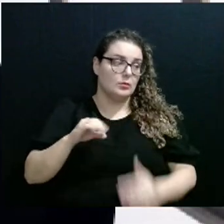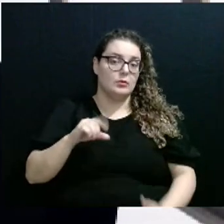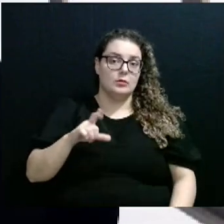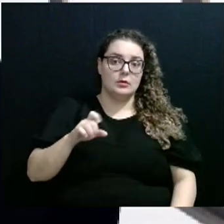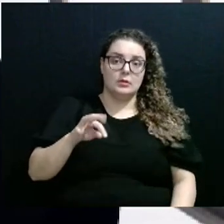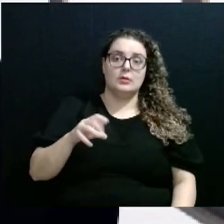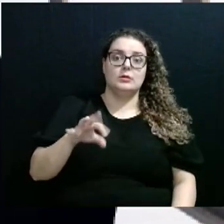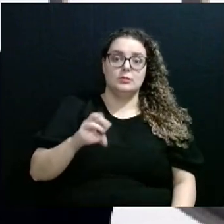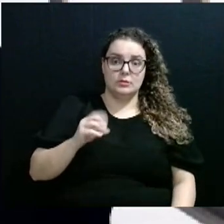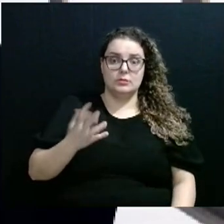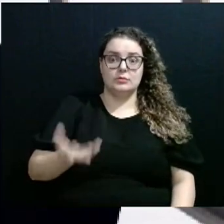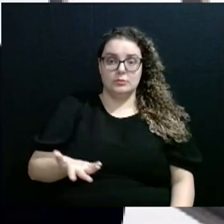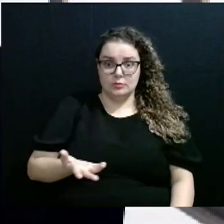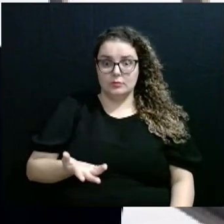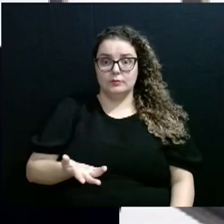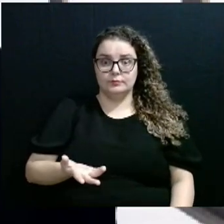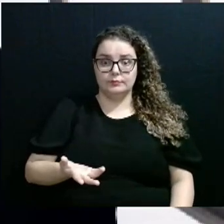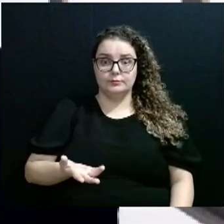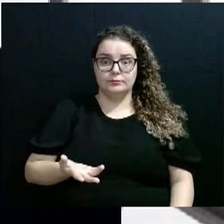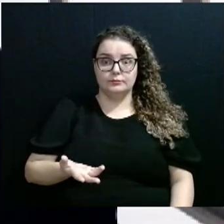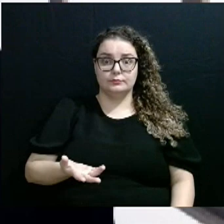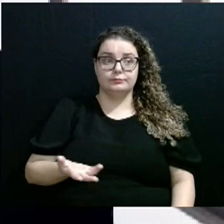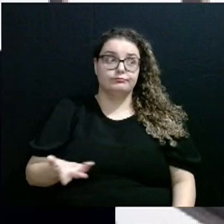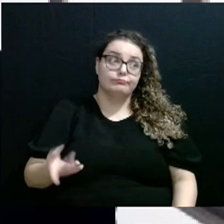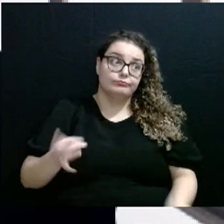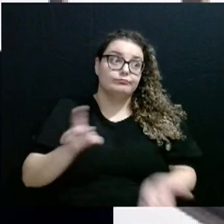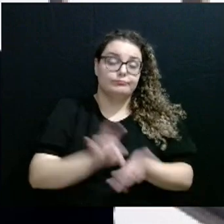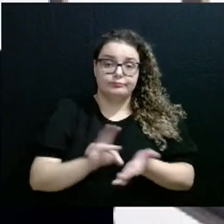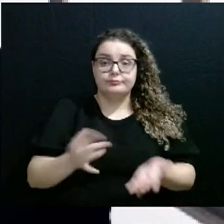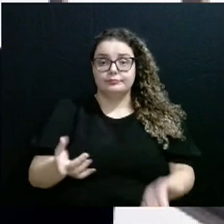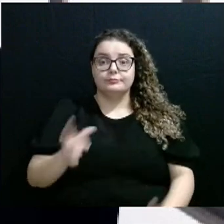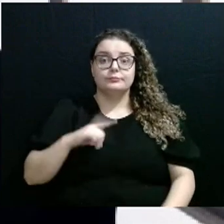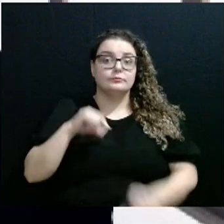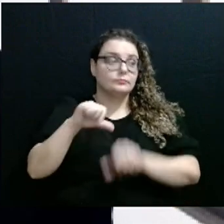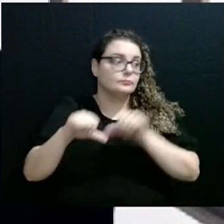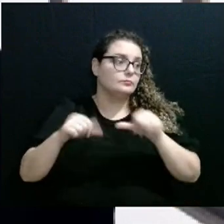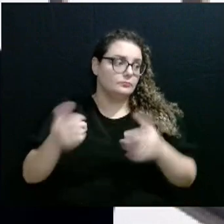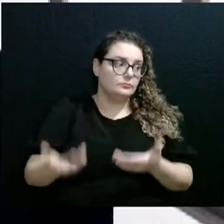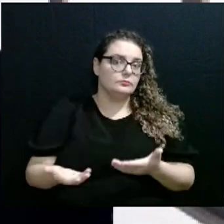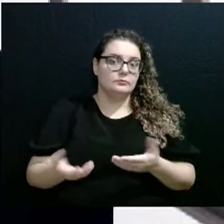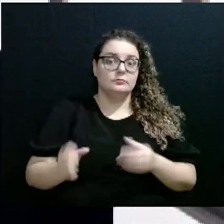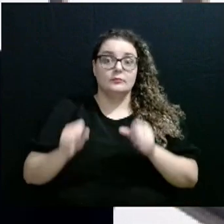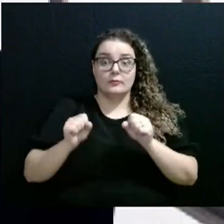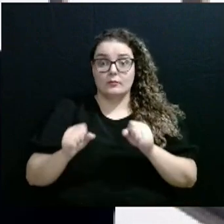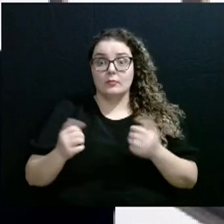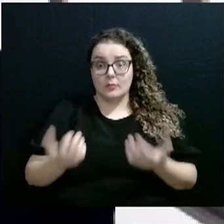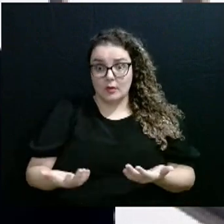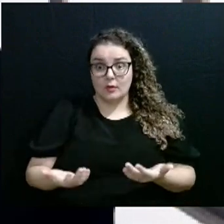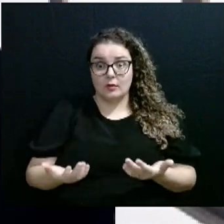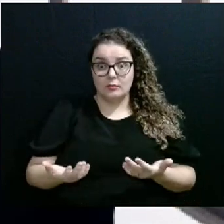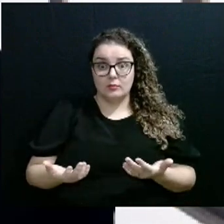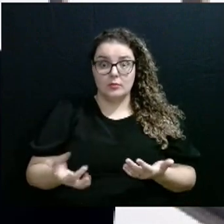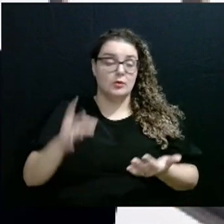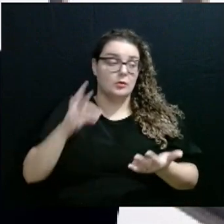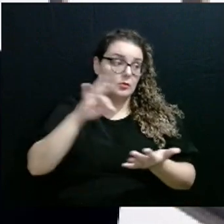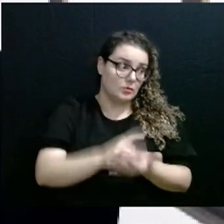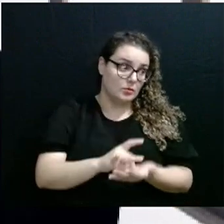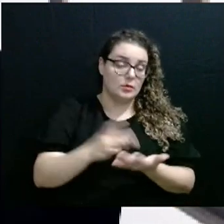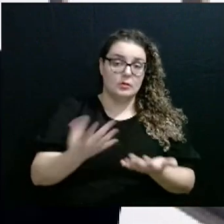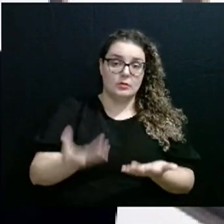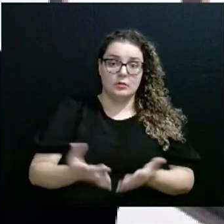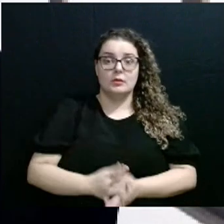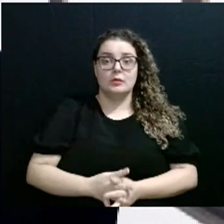coletivas. E, de fato, você tendo uma alteração, você pode judicializar, né? Você pode ter um aumento